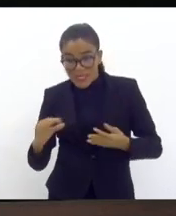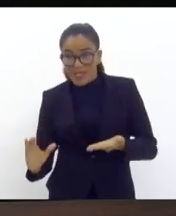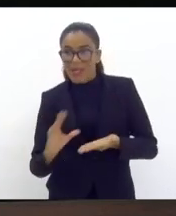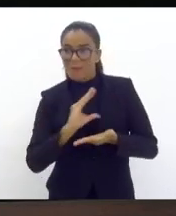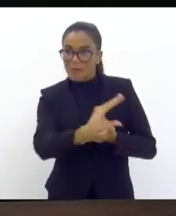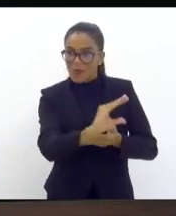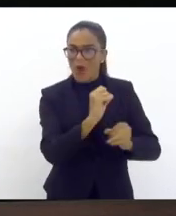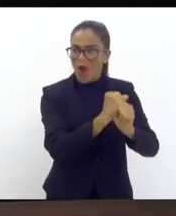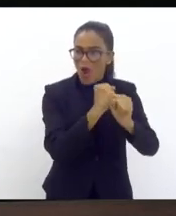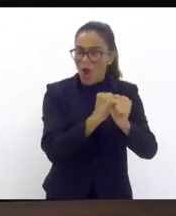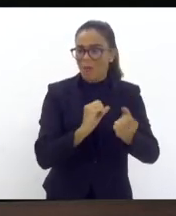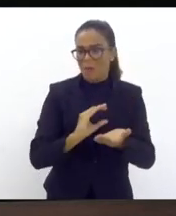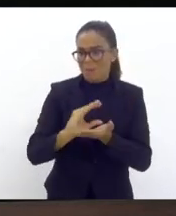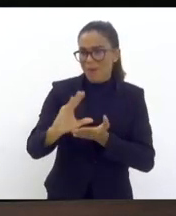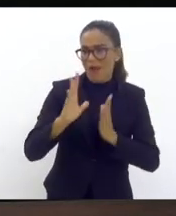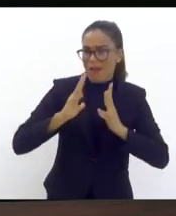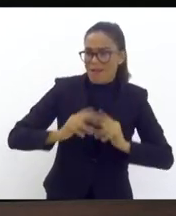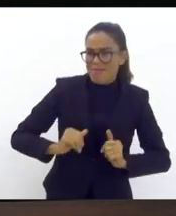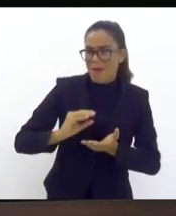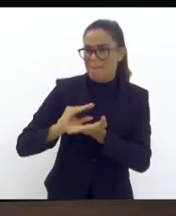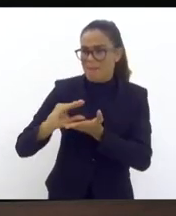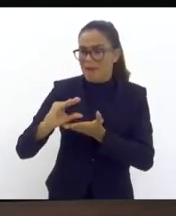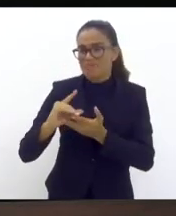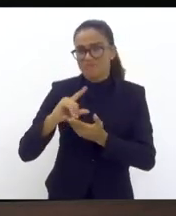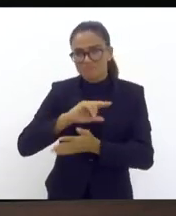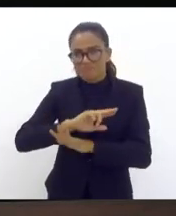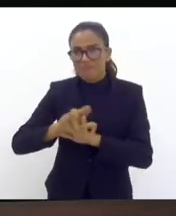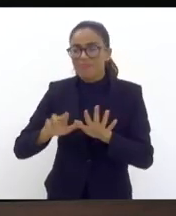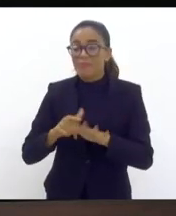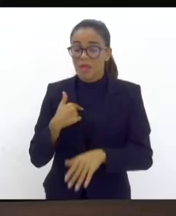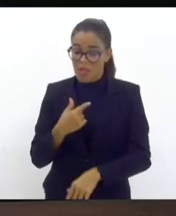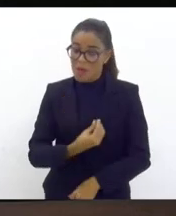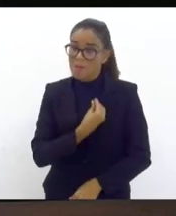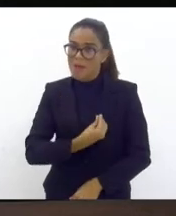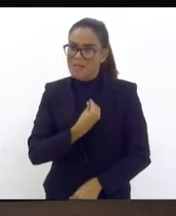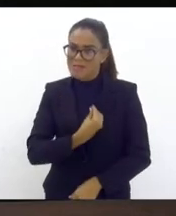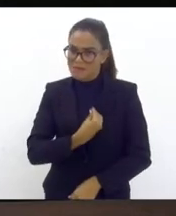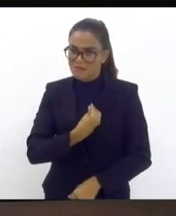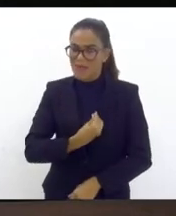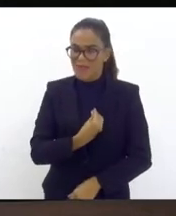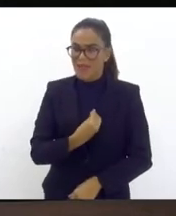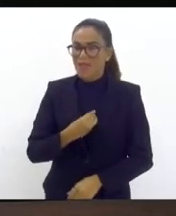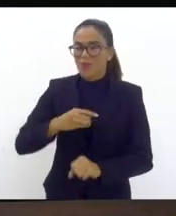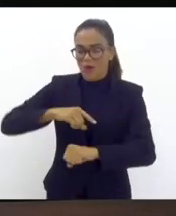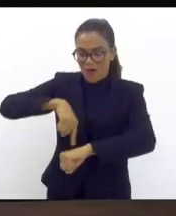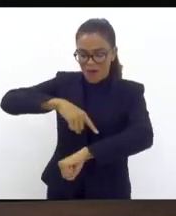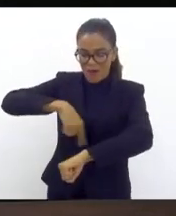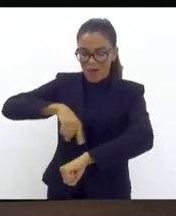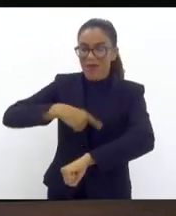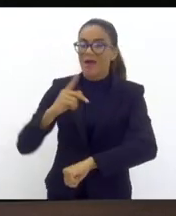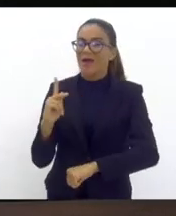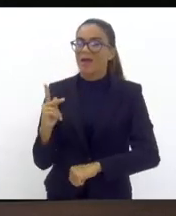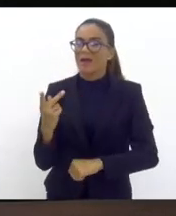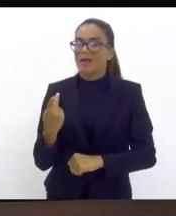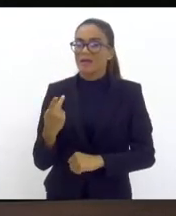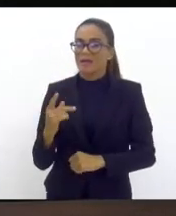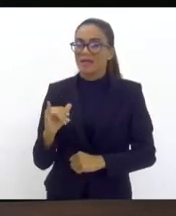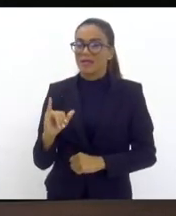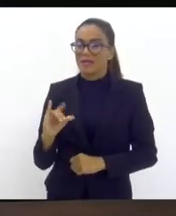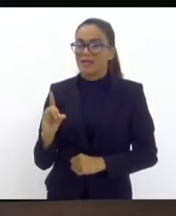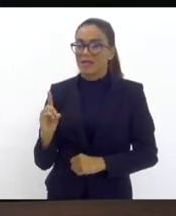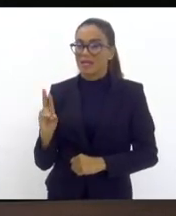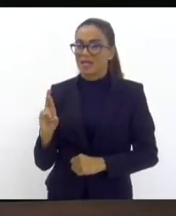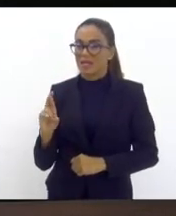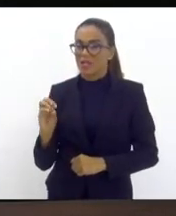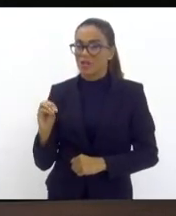e assim os hidrômetros que eu participei da CPI dos hidrômetro aqui da sociedade junto com Jorge Felipe Neto deputado Jorge Felipe